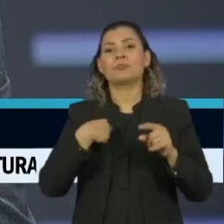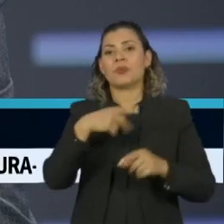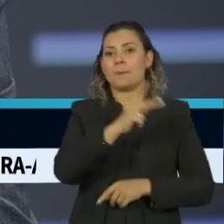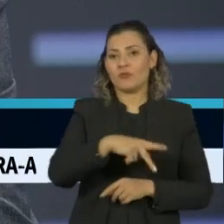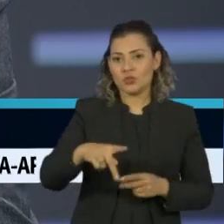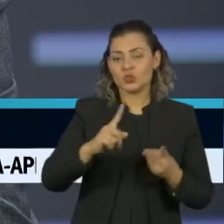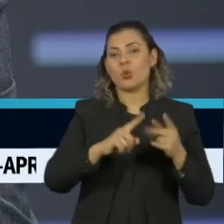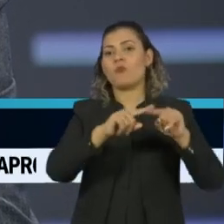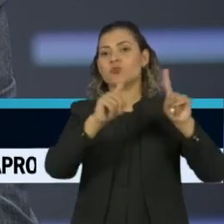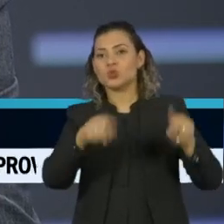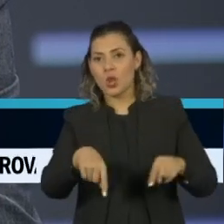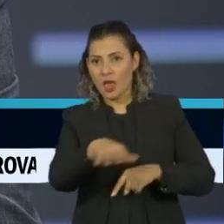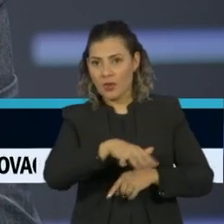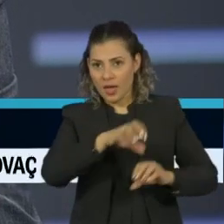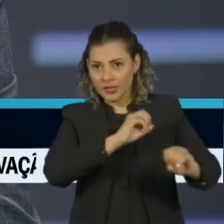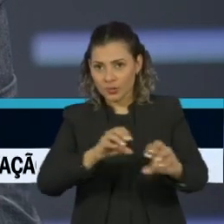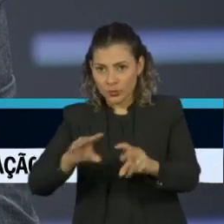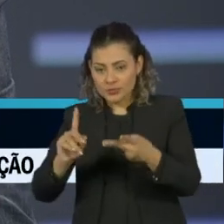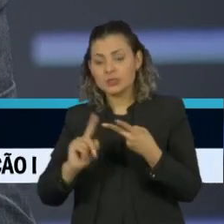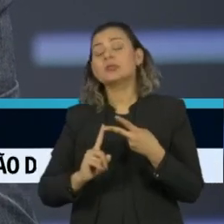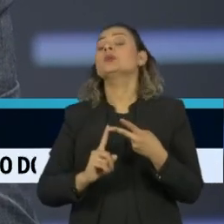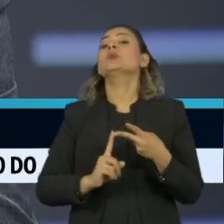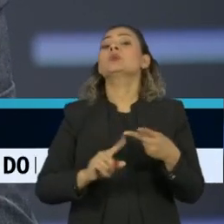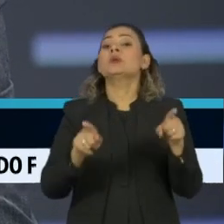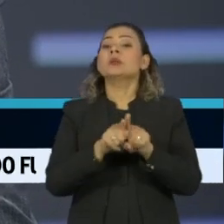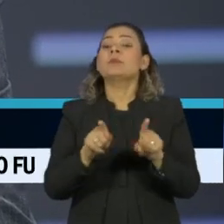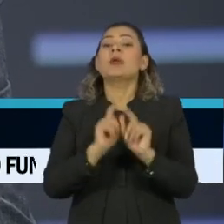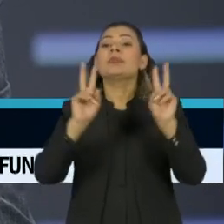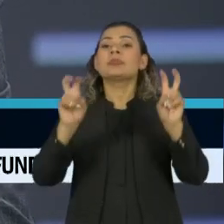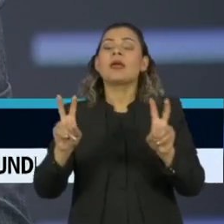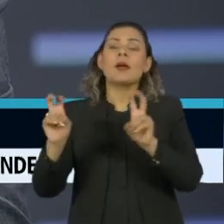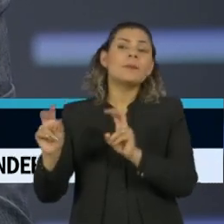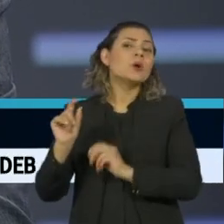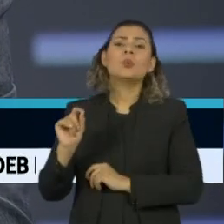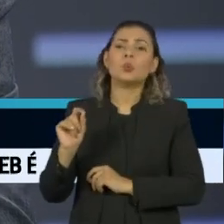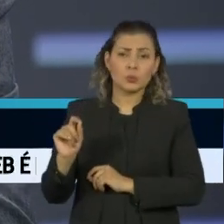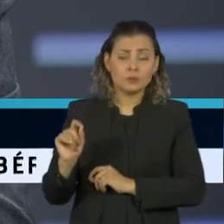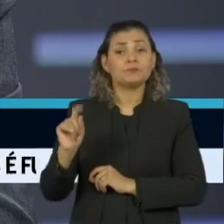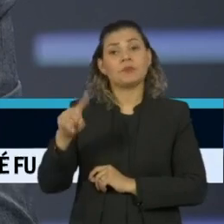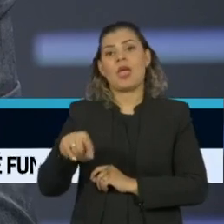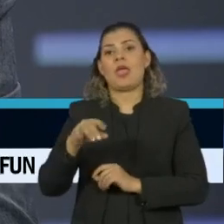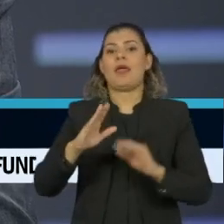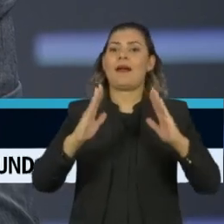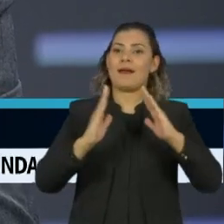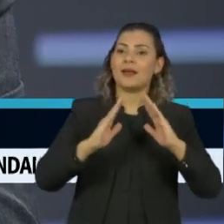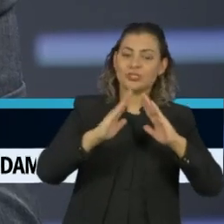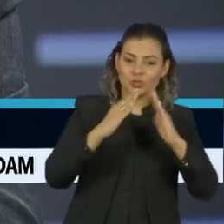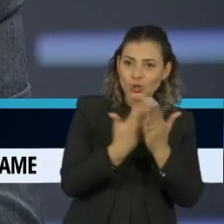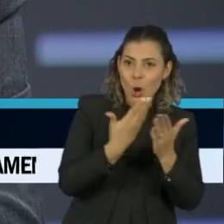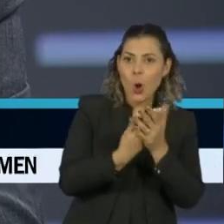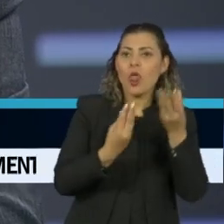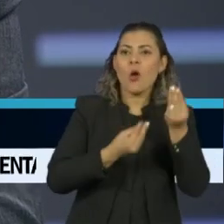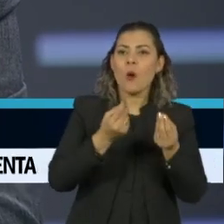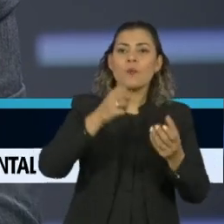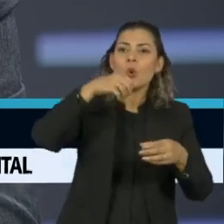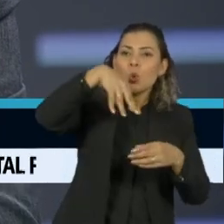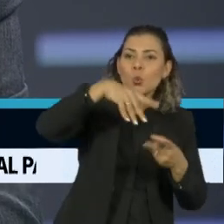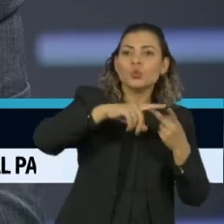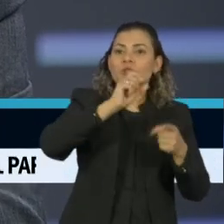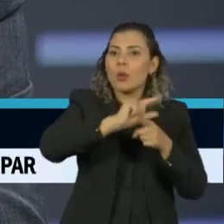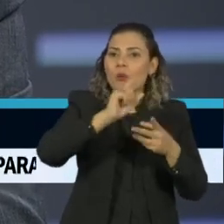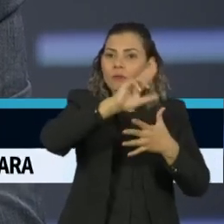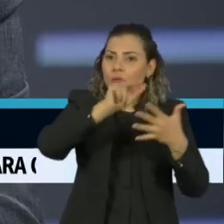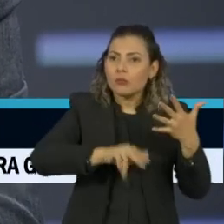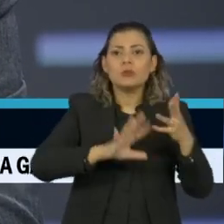professores demais funcionários é de educação e as questões que envolvem a estrutura física né e essa é uma questão